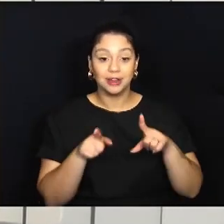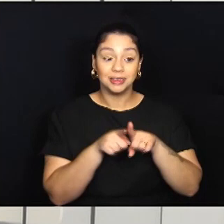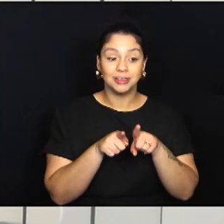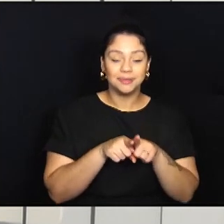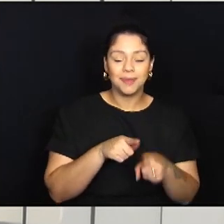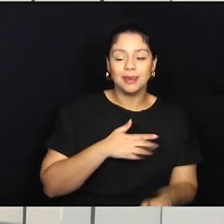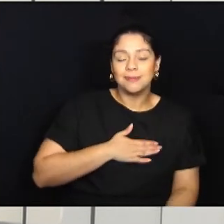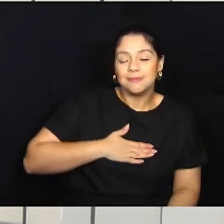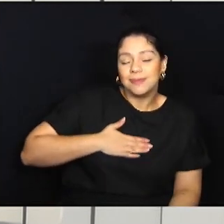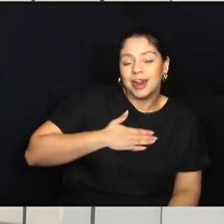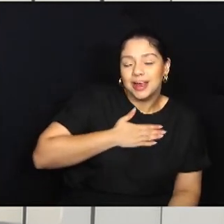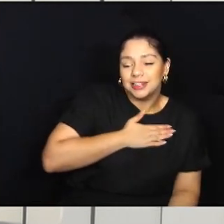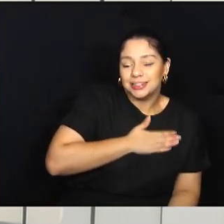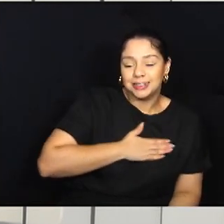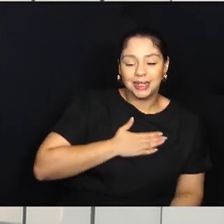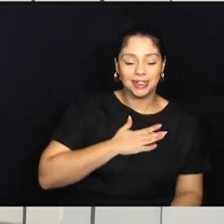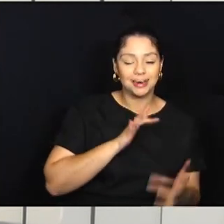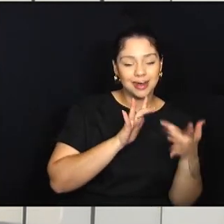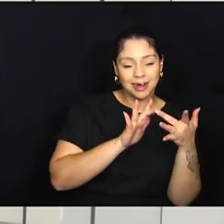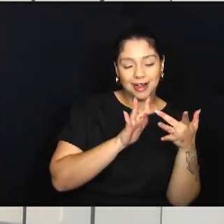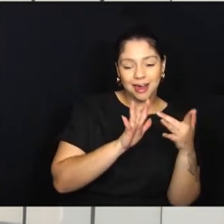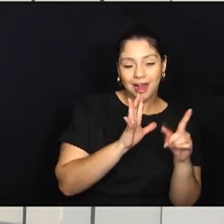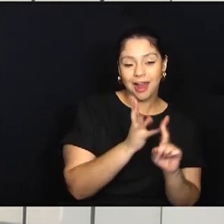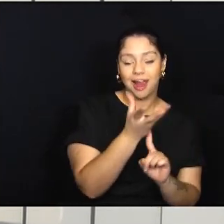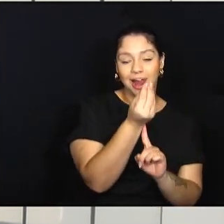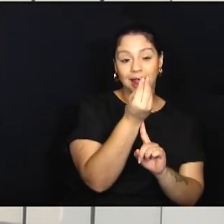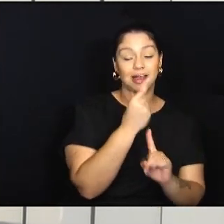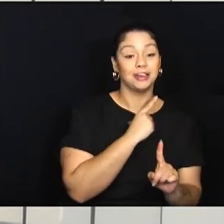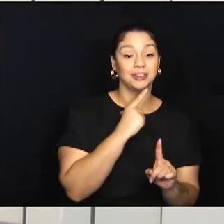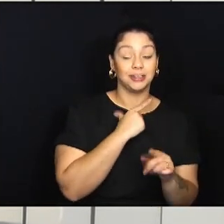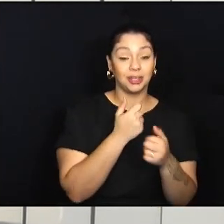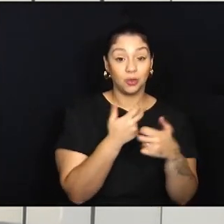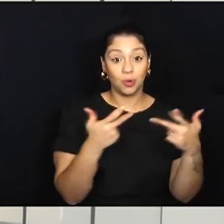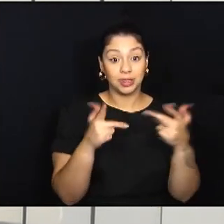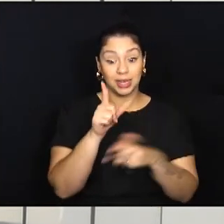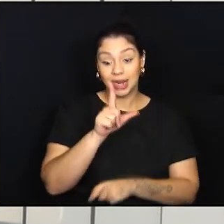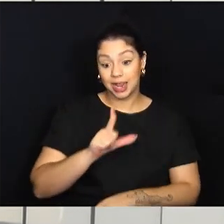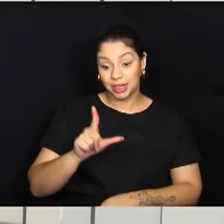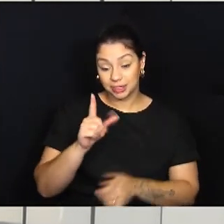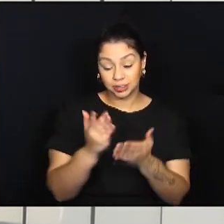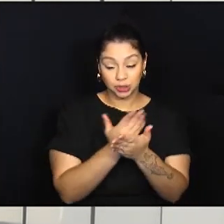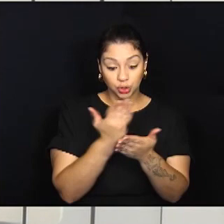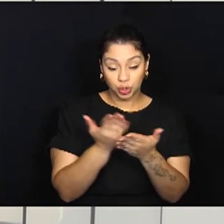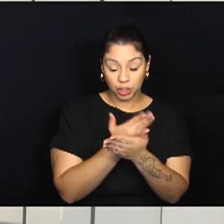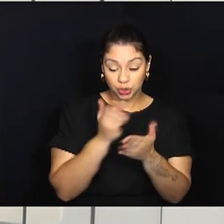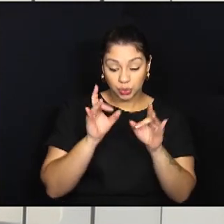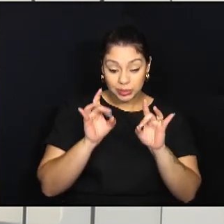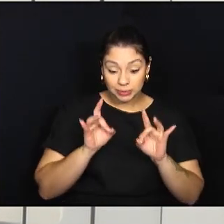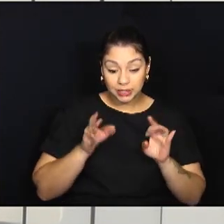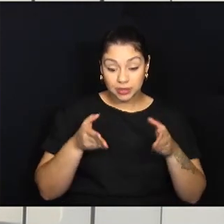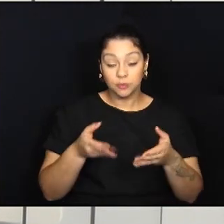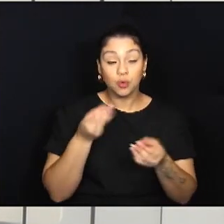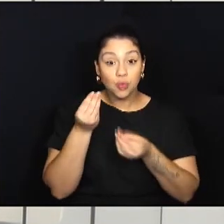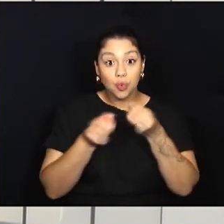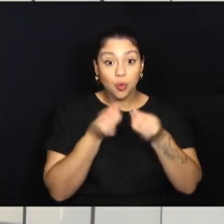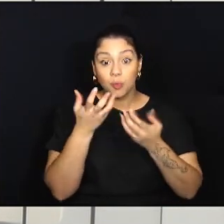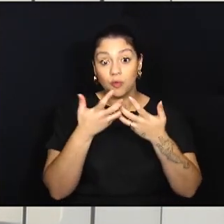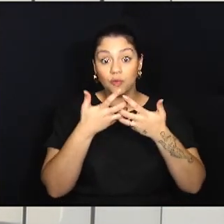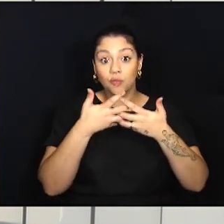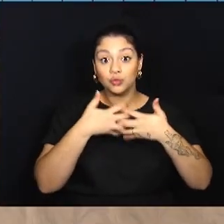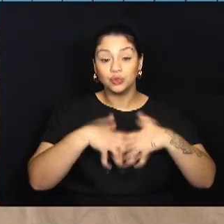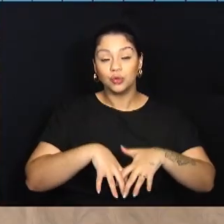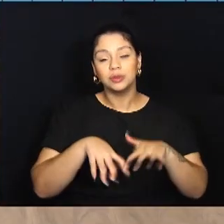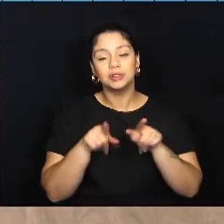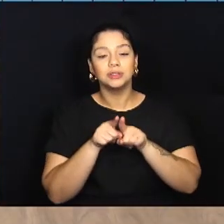contato com a arte, vocês pegam obras específicas, como que funciona esse trajeto e